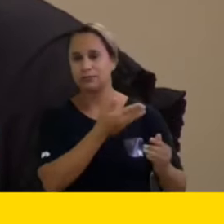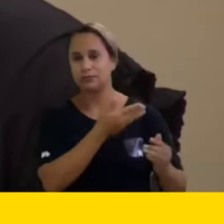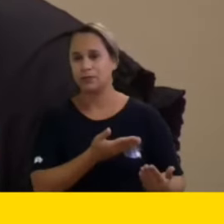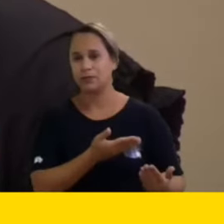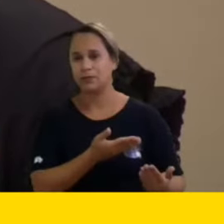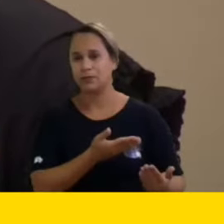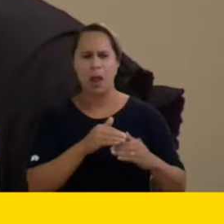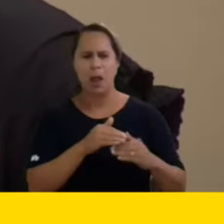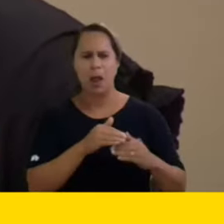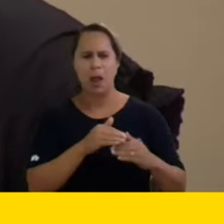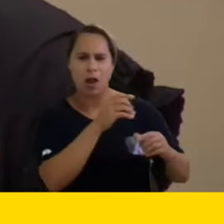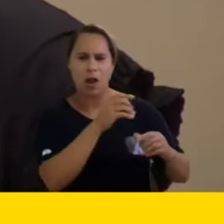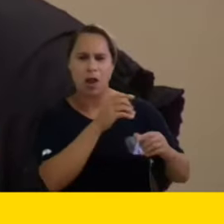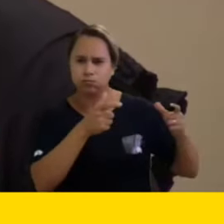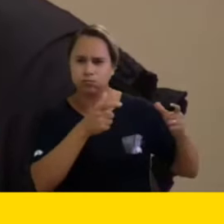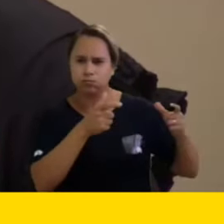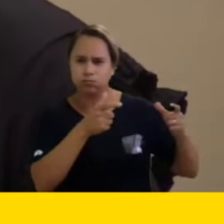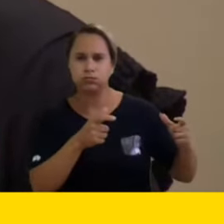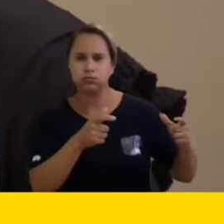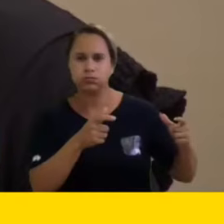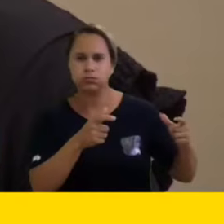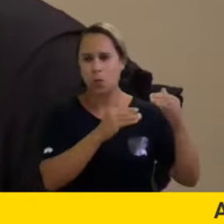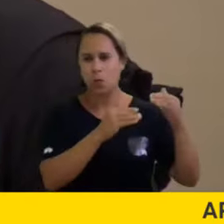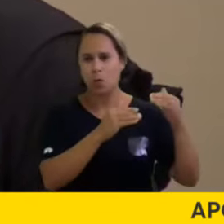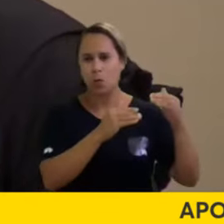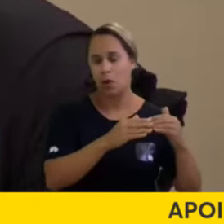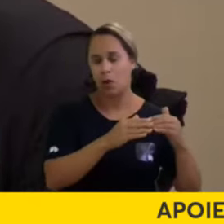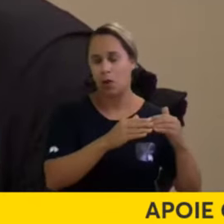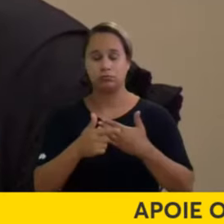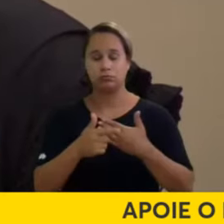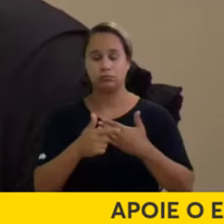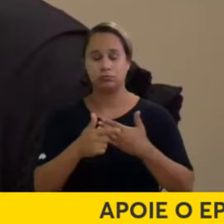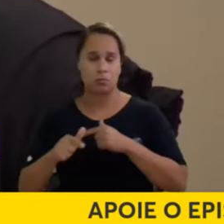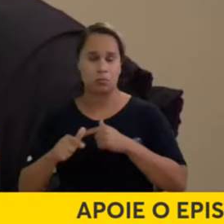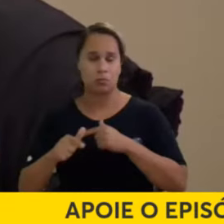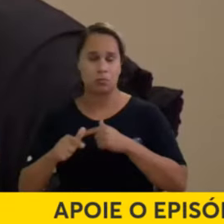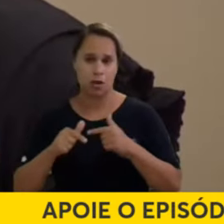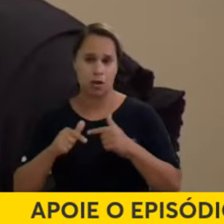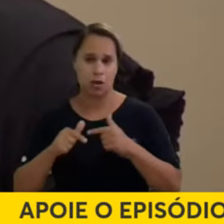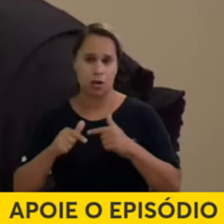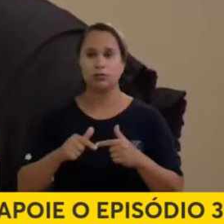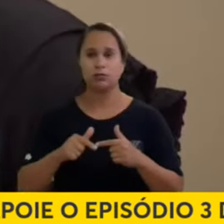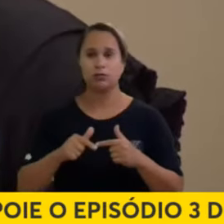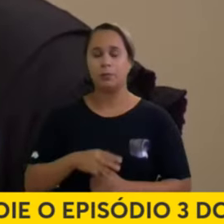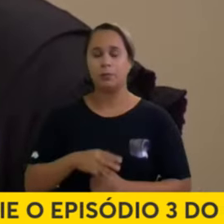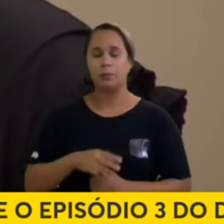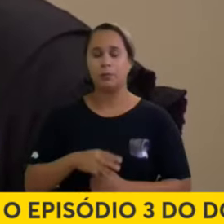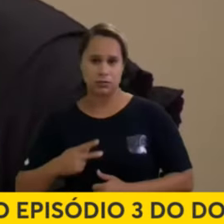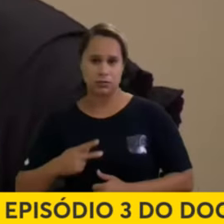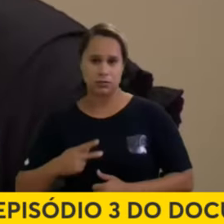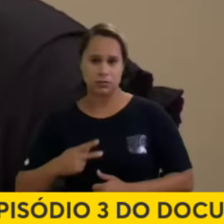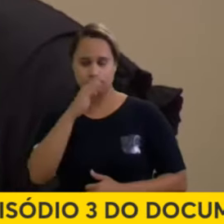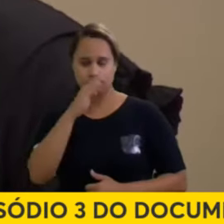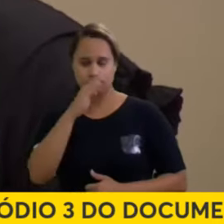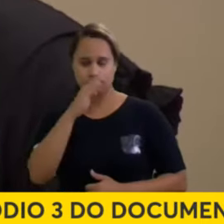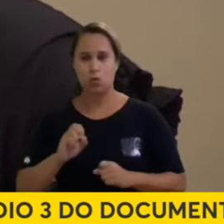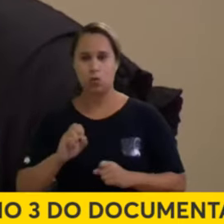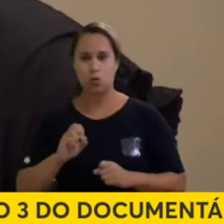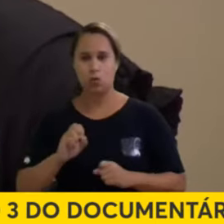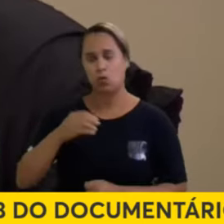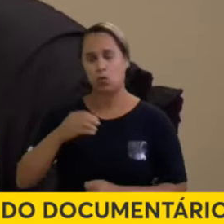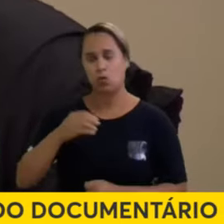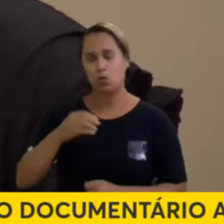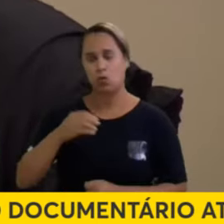ou aptidão para o cargo seja de Presidente da República seja de Senador para no Paraná assim ainda que individualizáveis em favor do